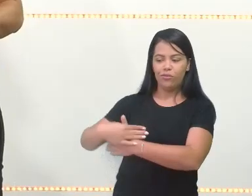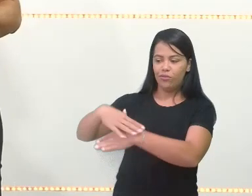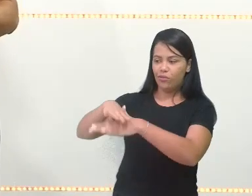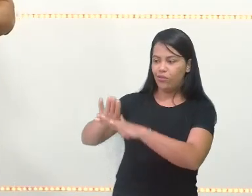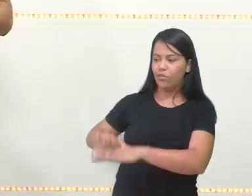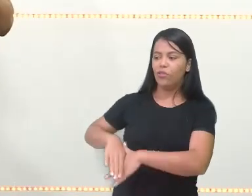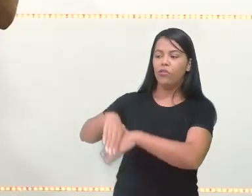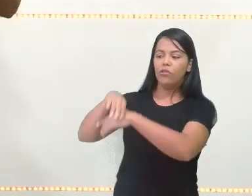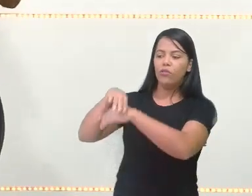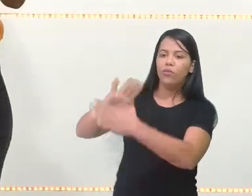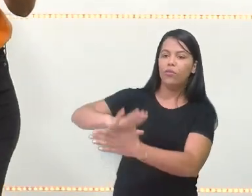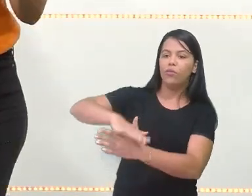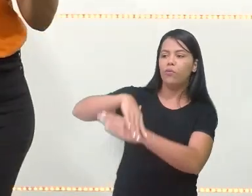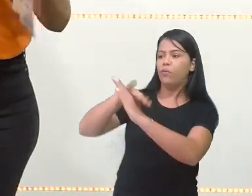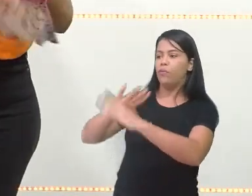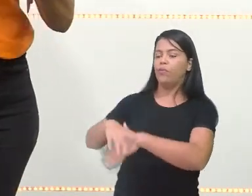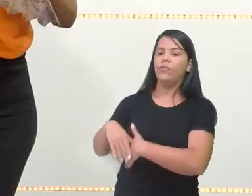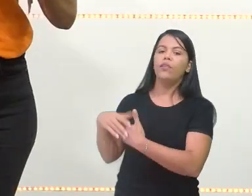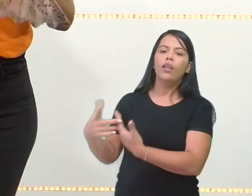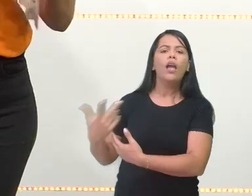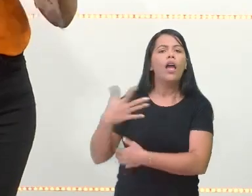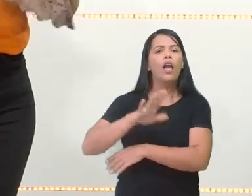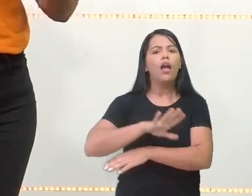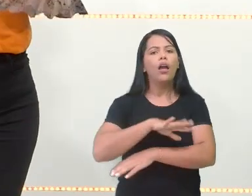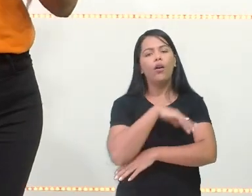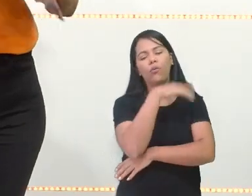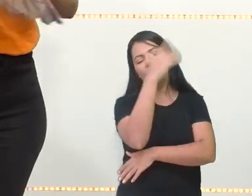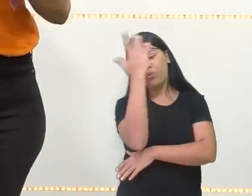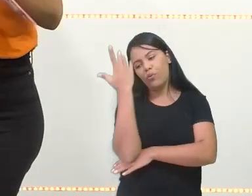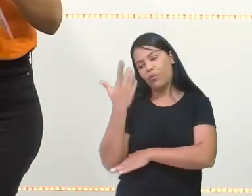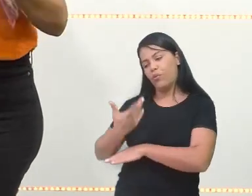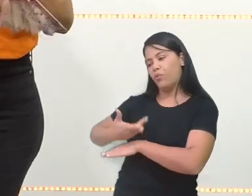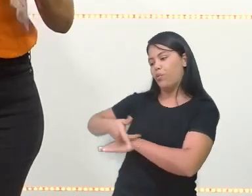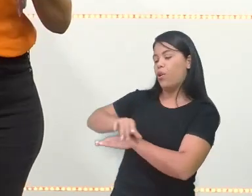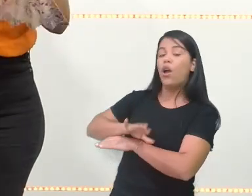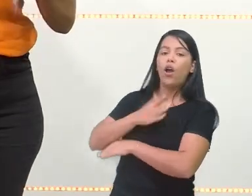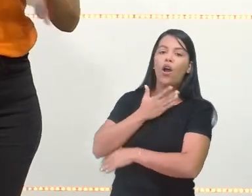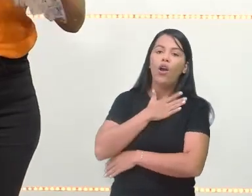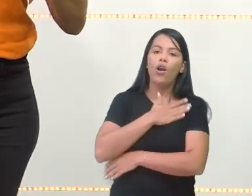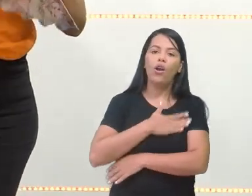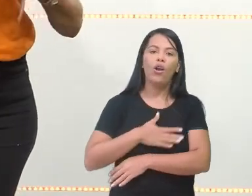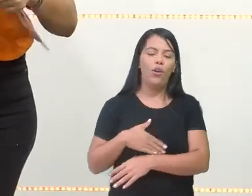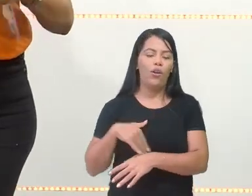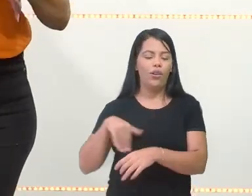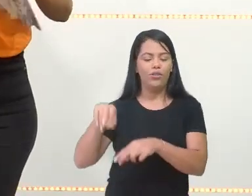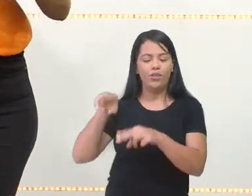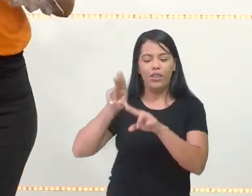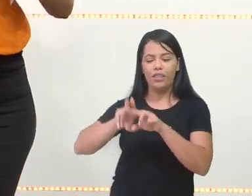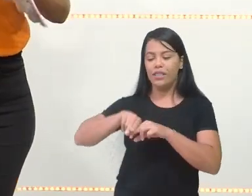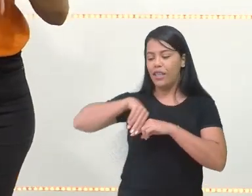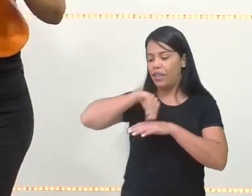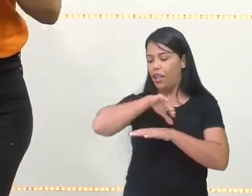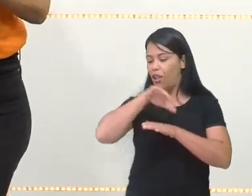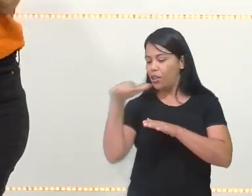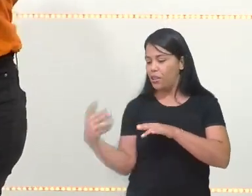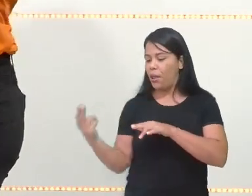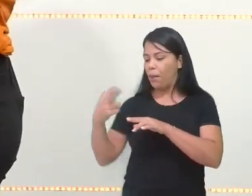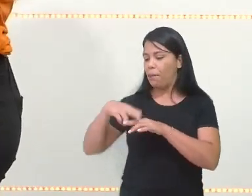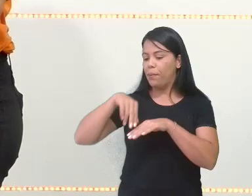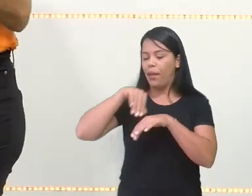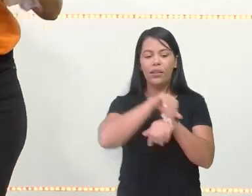acham, estudantes? Sereia usa leque? Lá, sentada numa pedra, ó, só